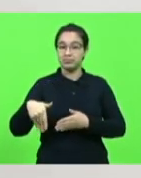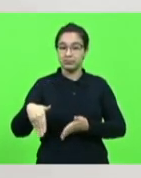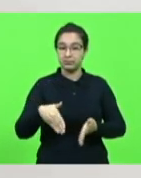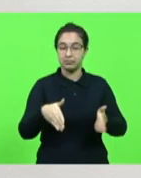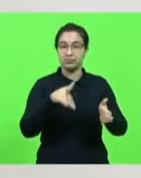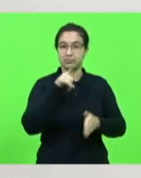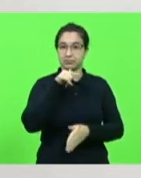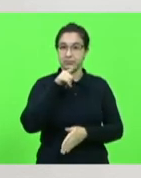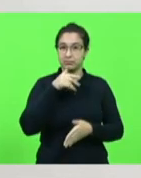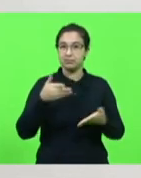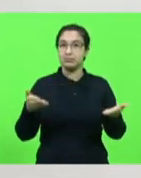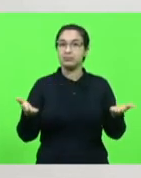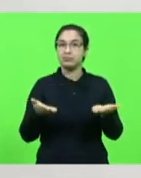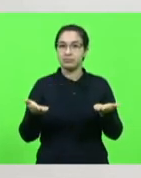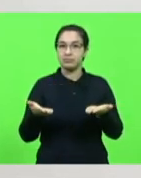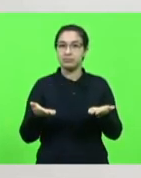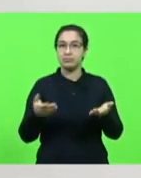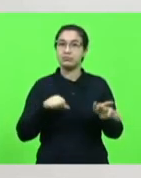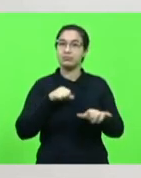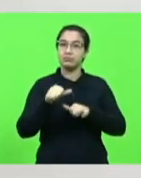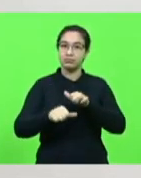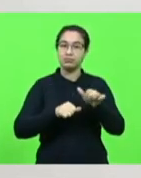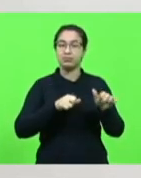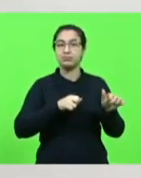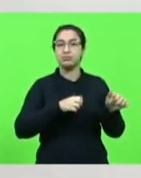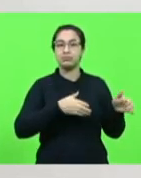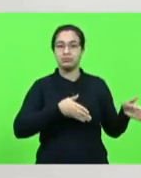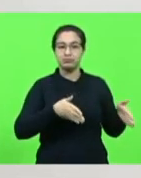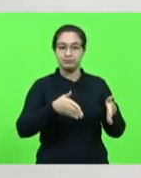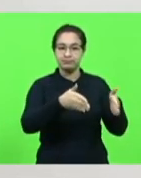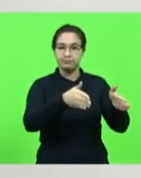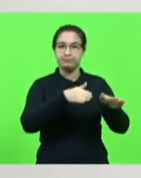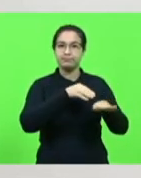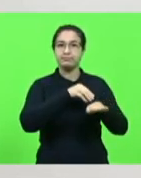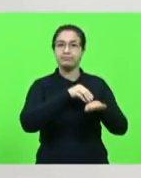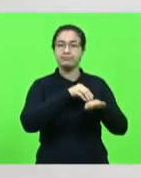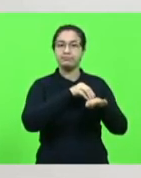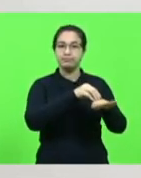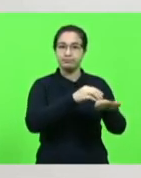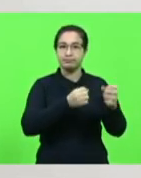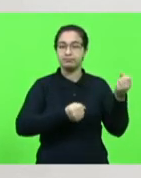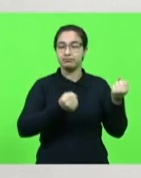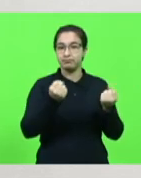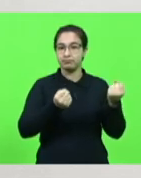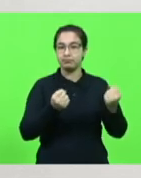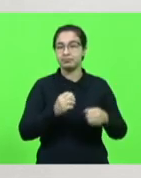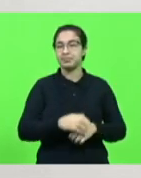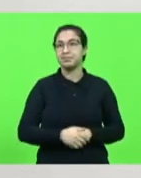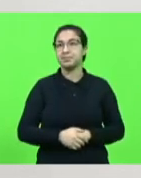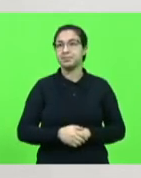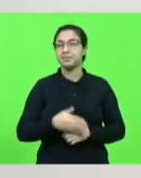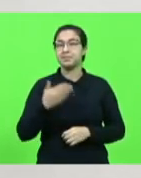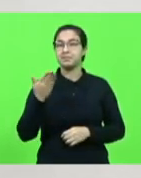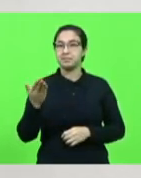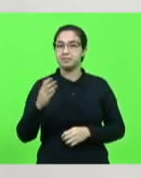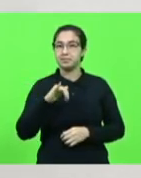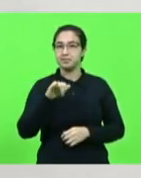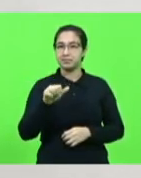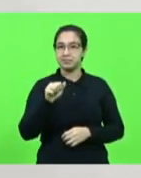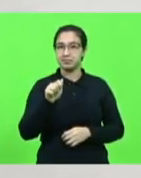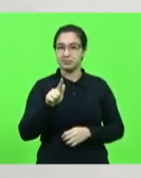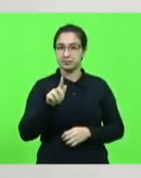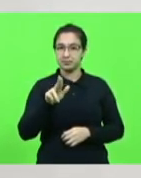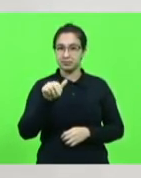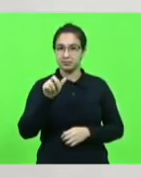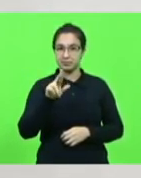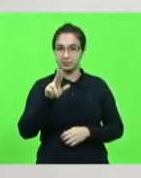o vereador Gelson Bento, de Tubarão, né, outros mais que até entraram após, que foi o prefeito de Jaguaruna, o seu vice, o Henrique,